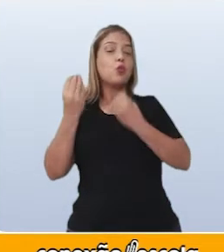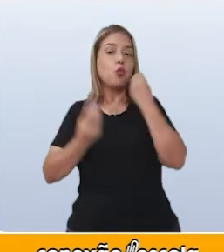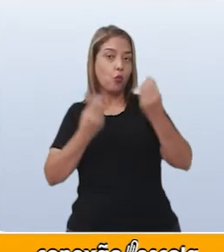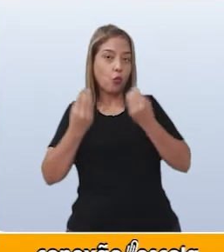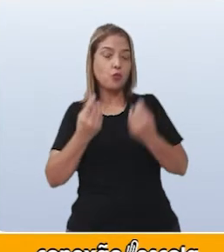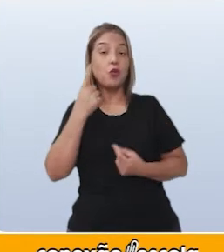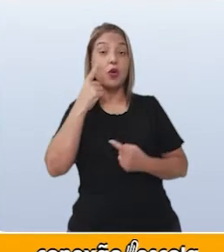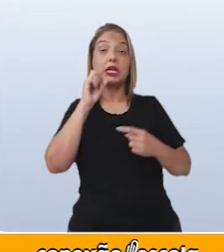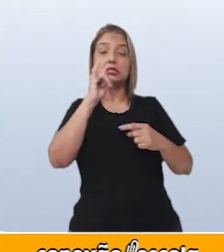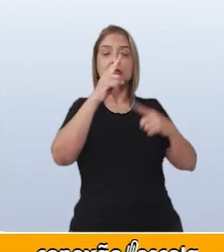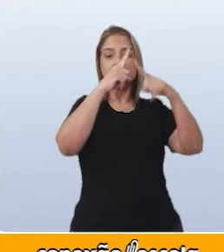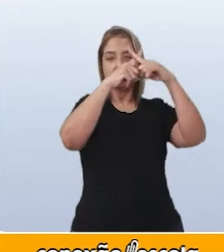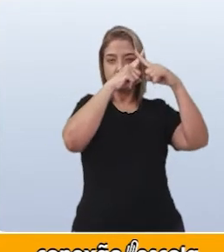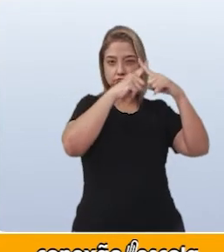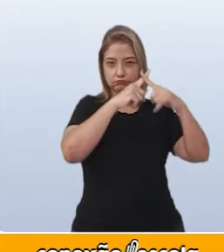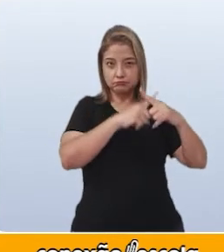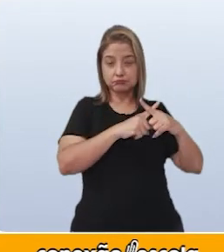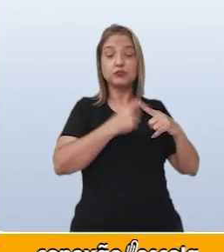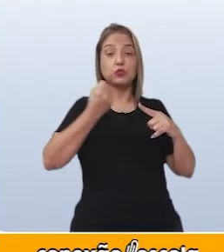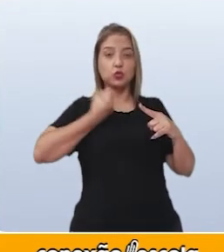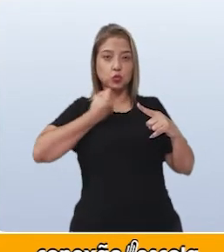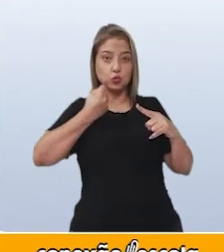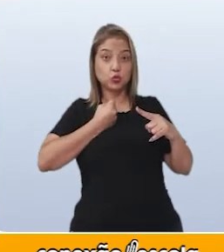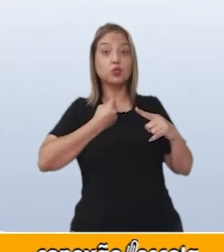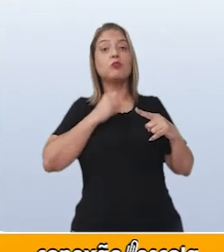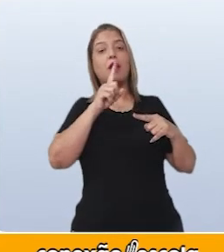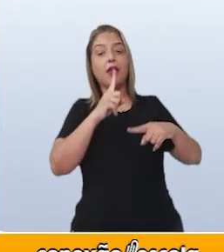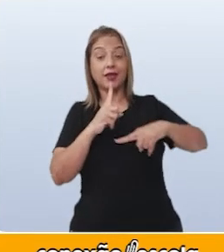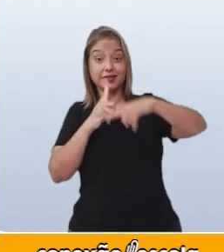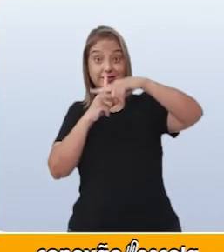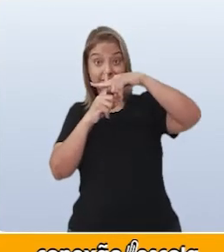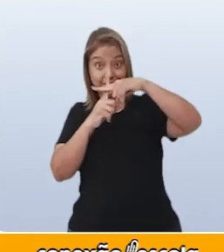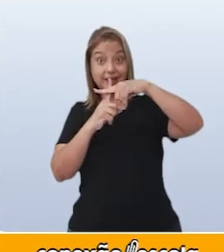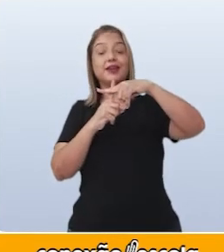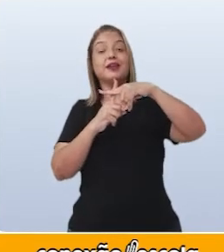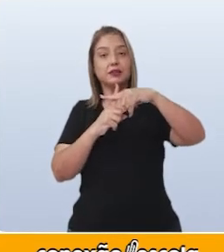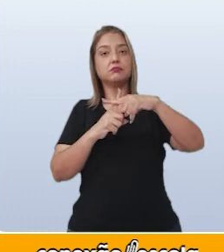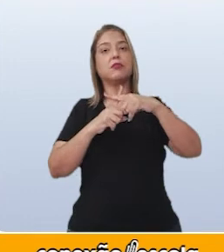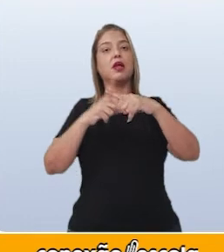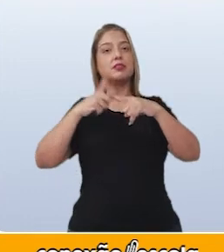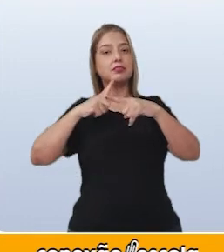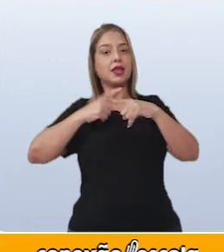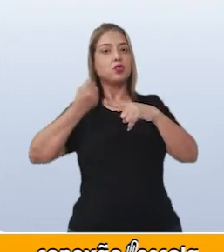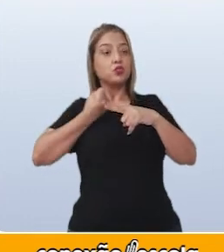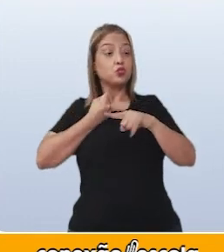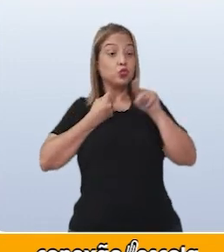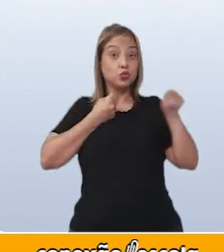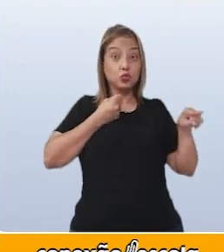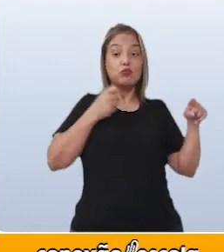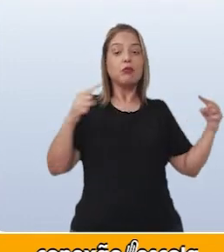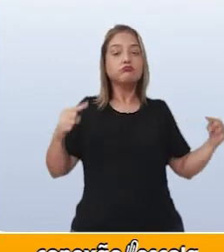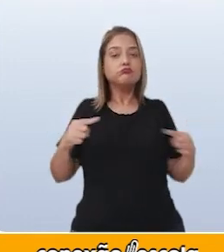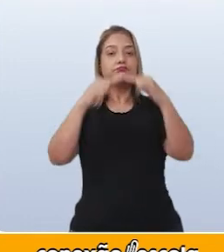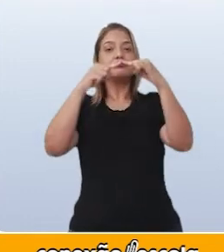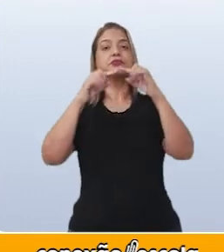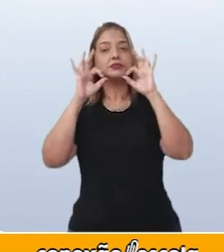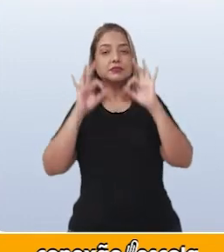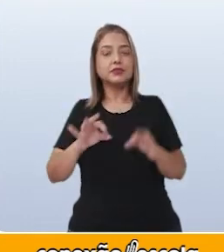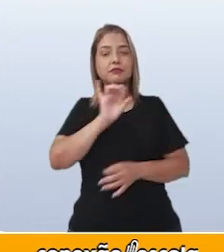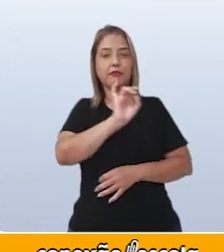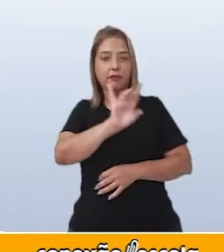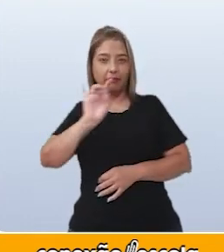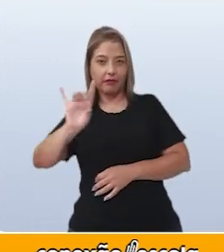multiplicação de um número por uma soma é igual à soma das multiplicações desse número por cada uma